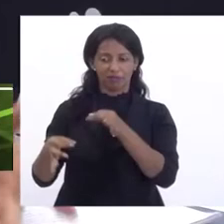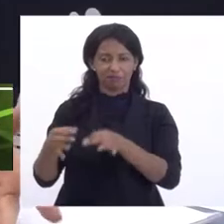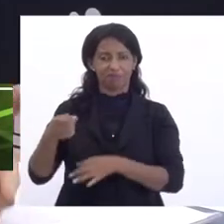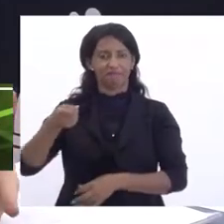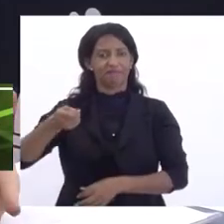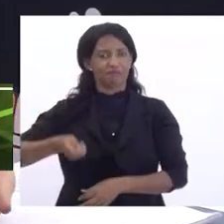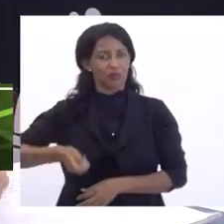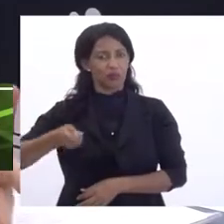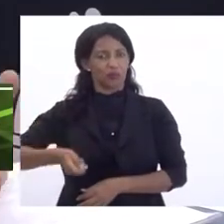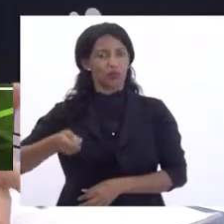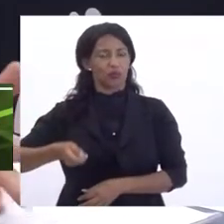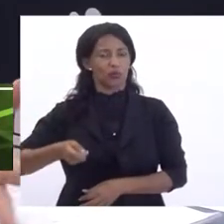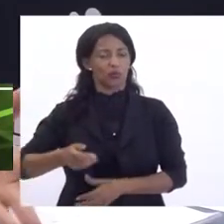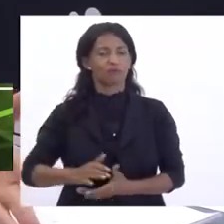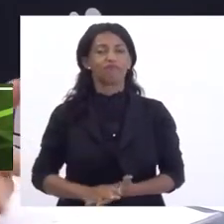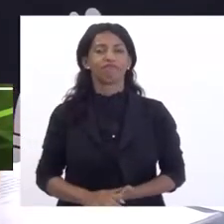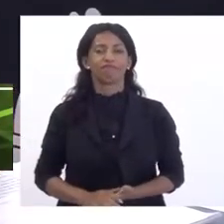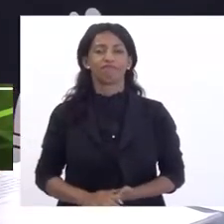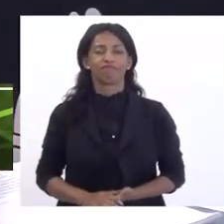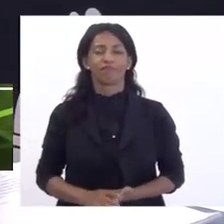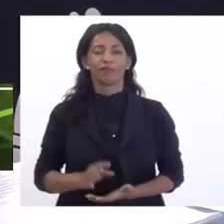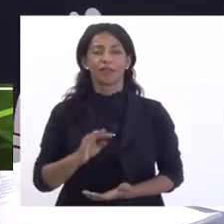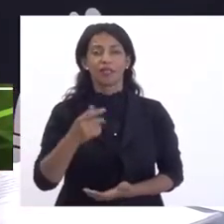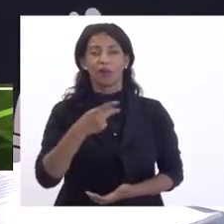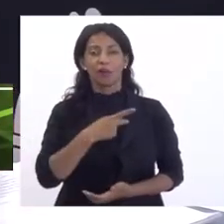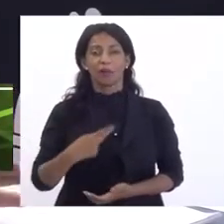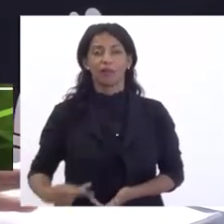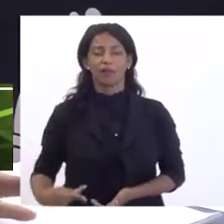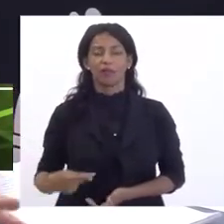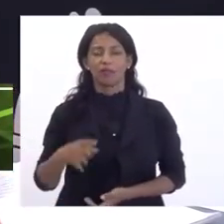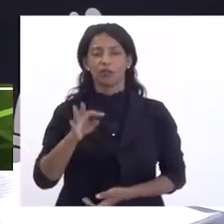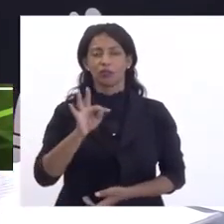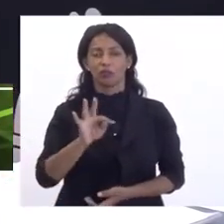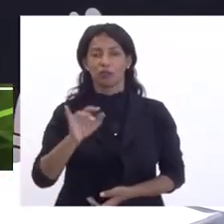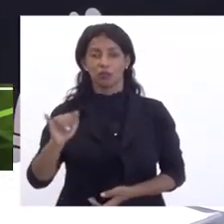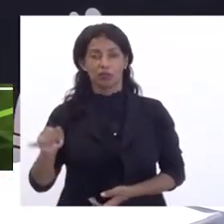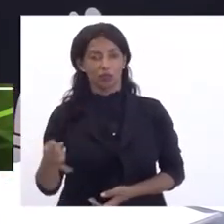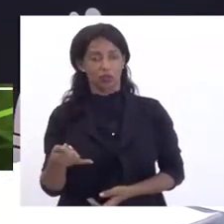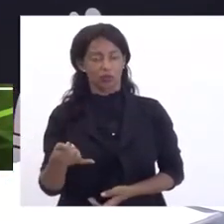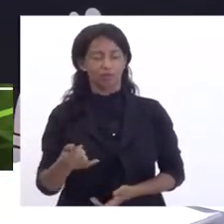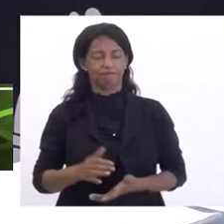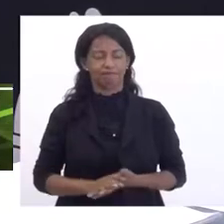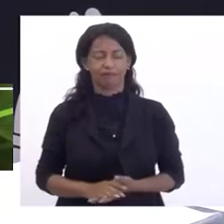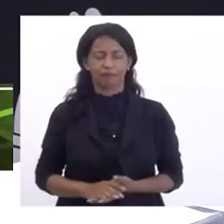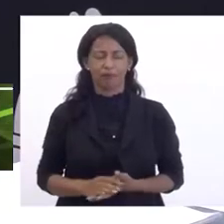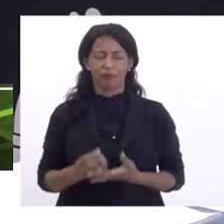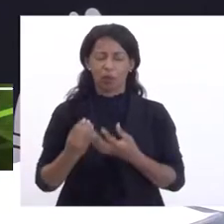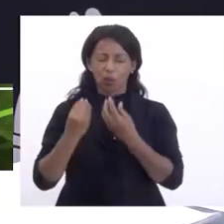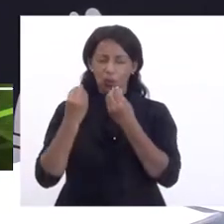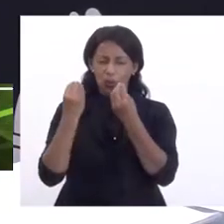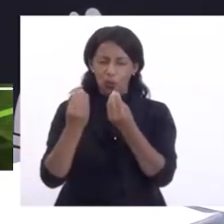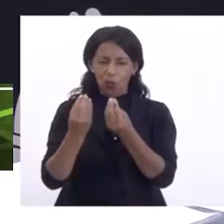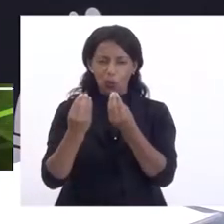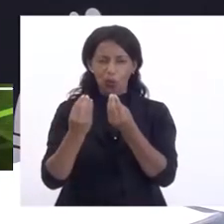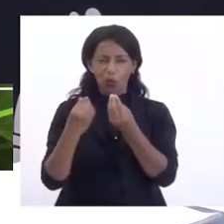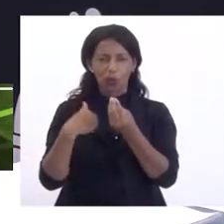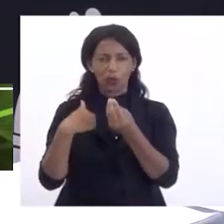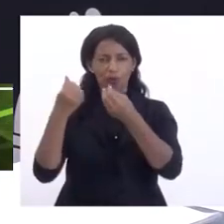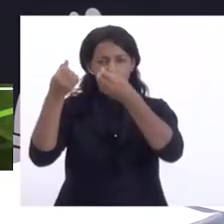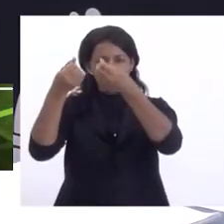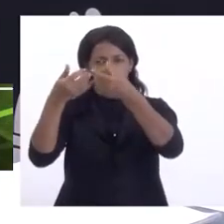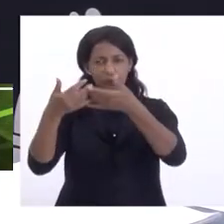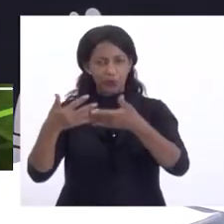também e é desembargador, que é o presidente do TJ, doutor Henrique. Bom, como é que eu explico